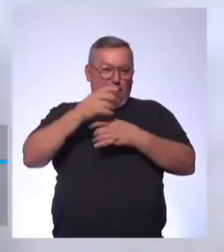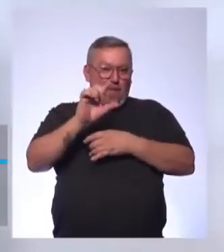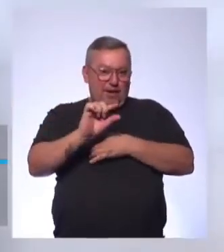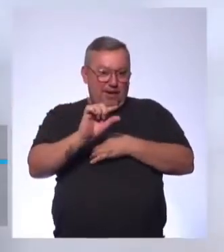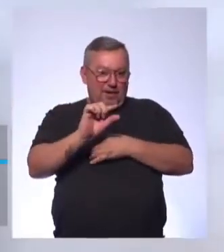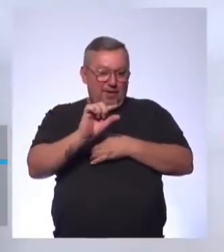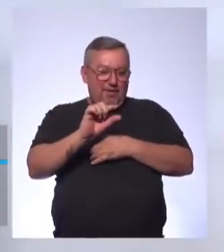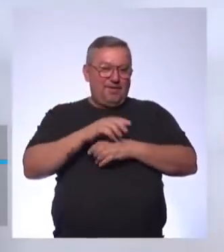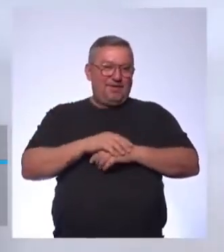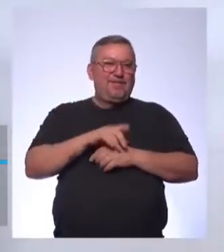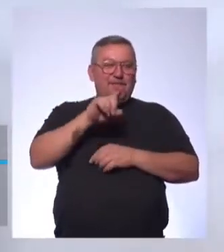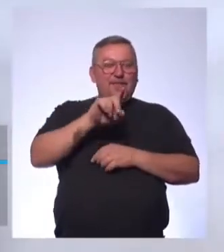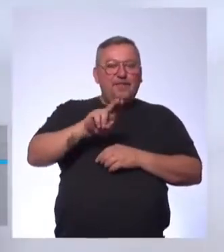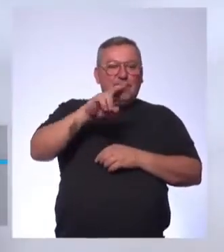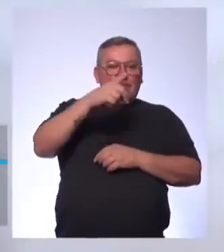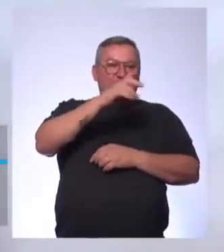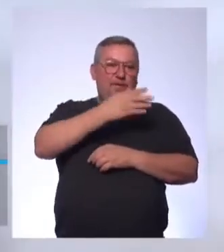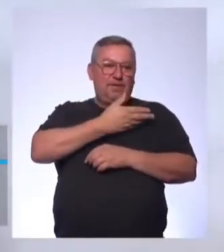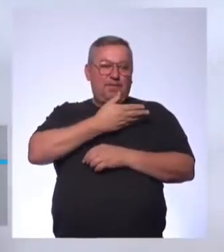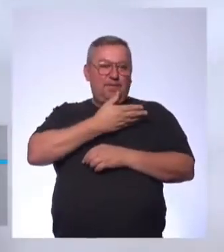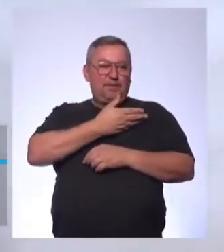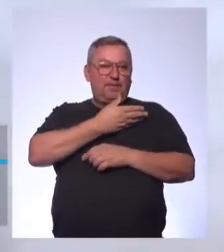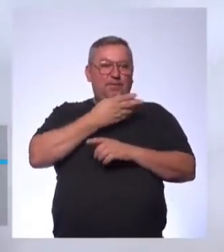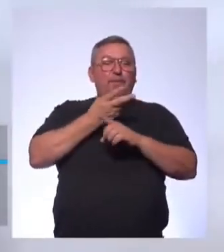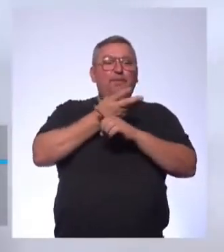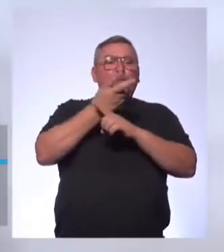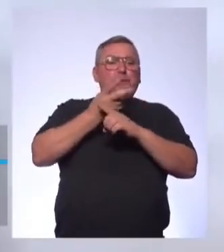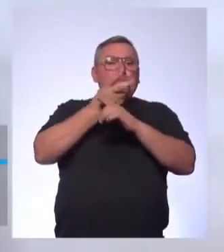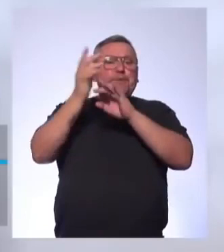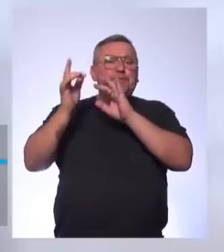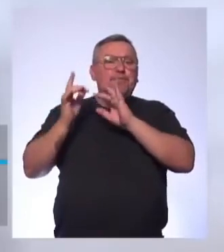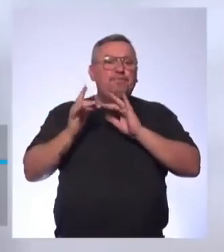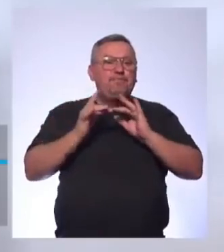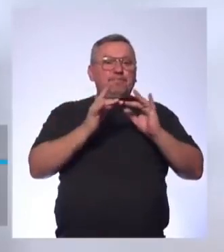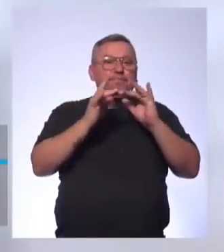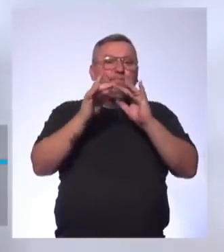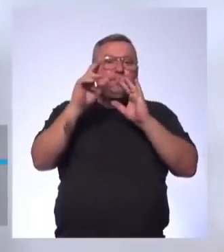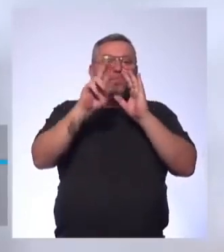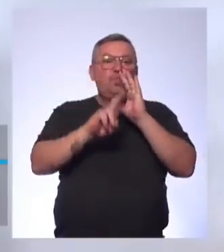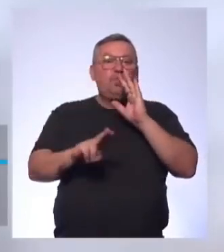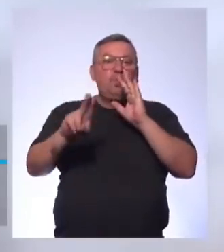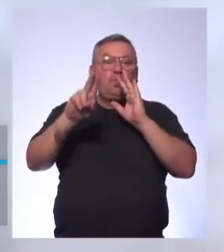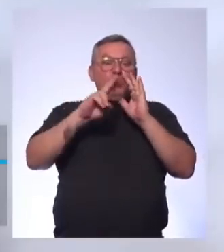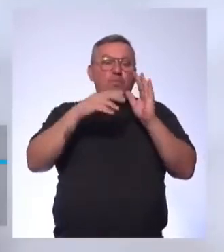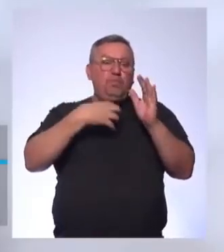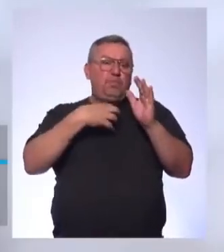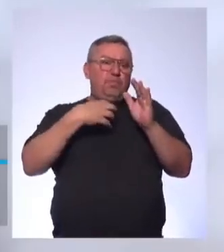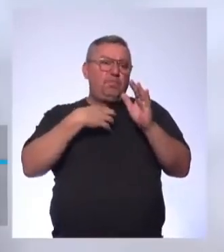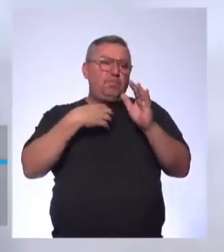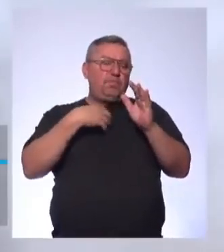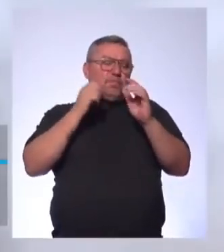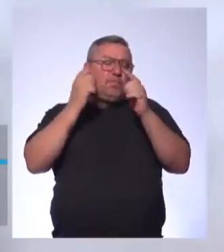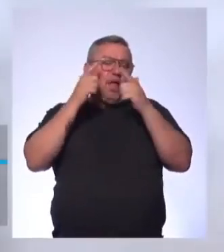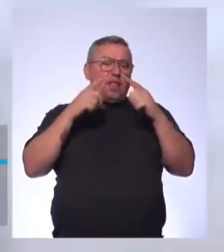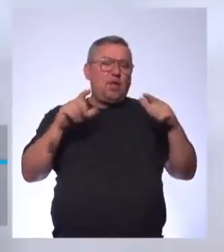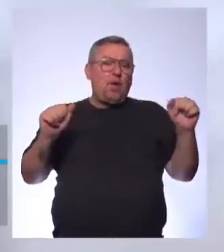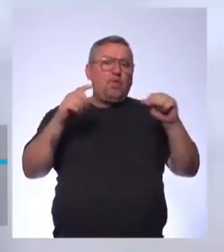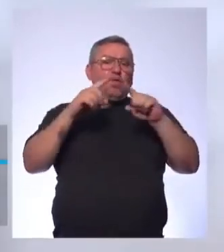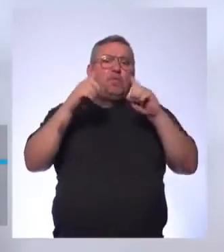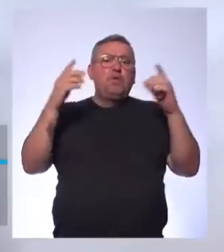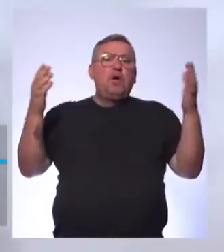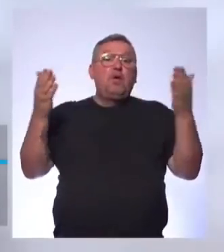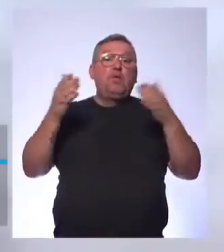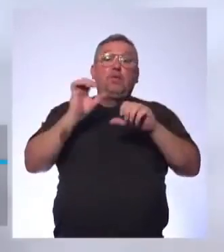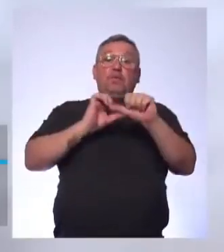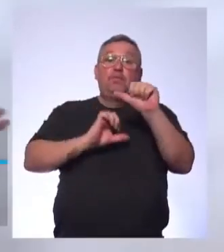certo? Então, procure nas interações, usar com moderação, usar a linguagem, porque isso mudou